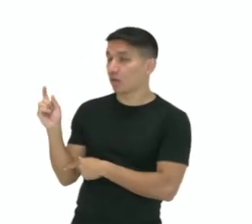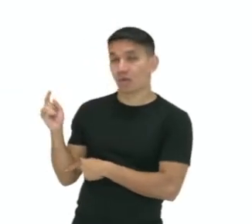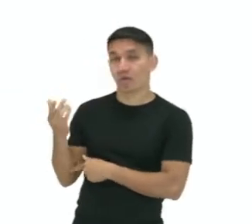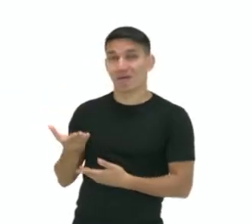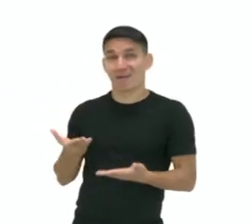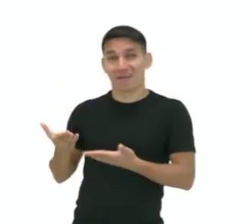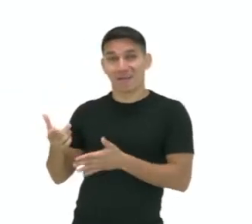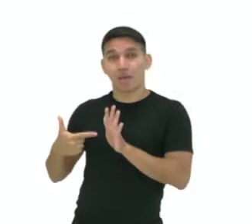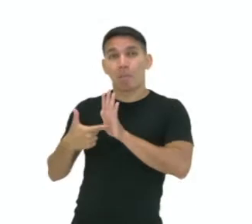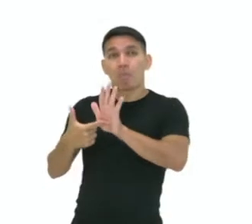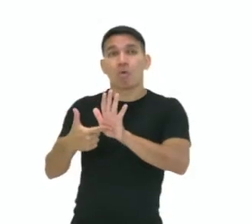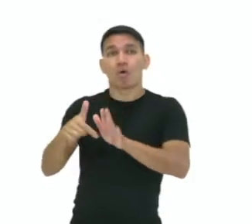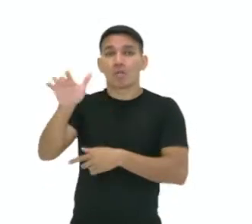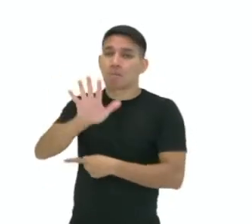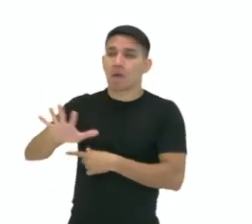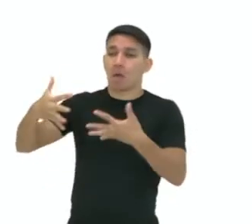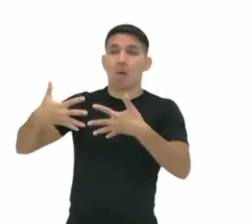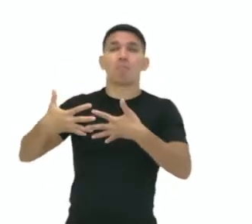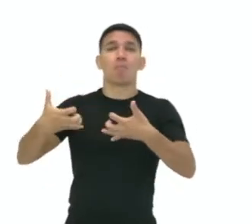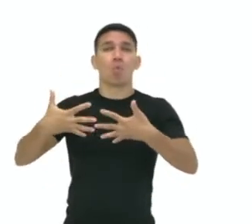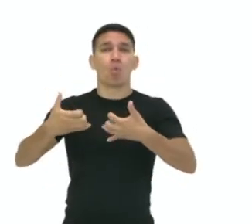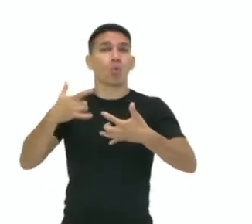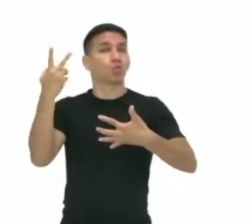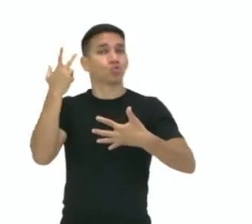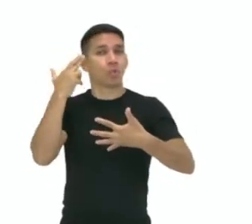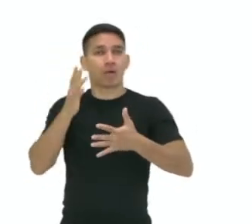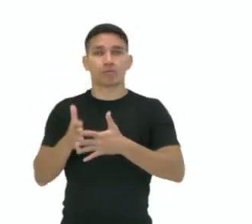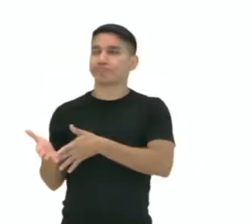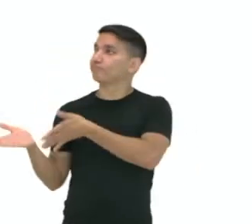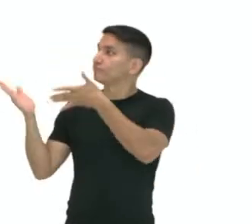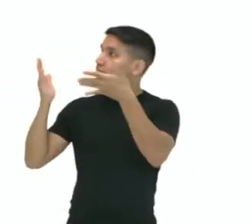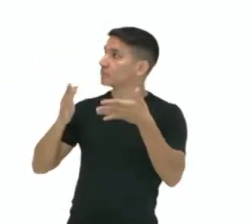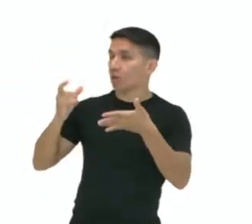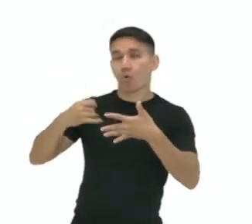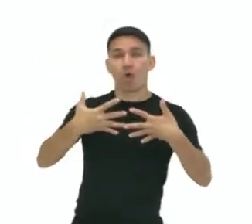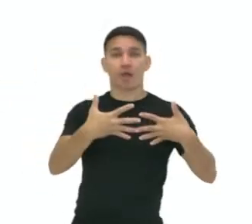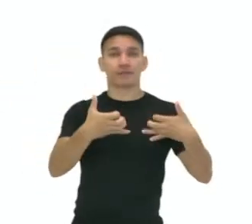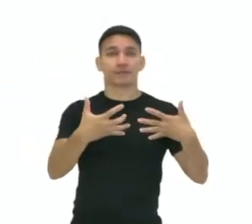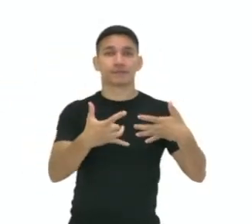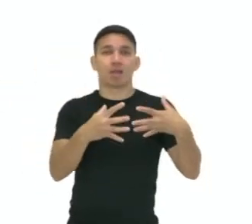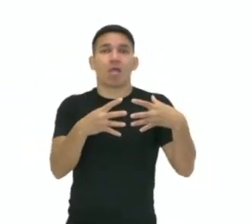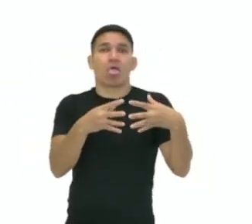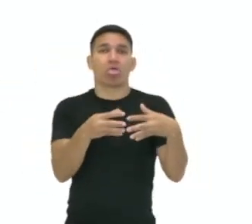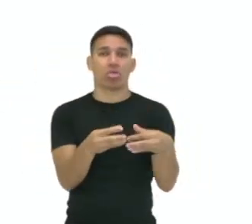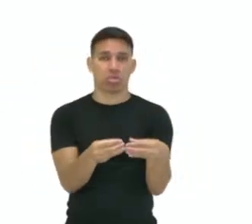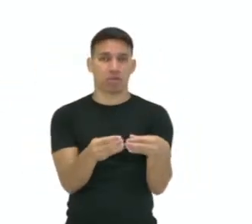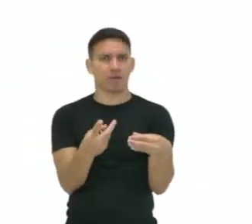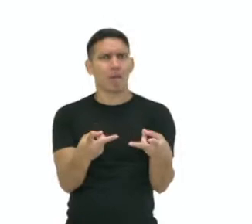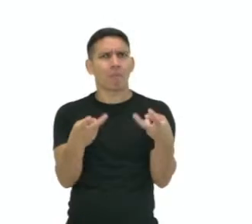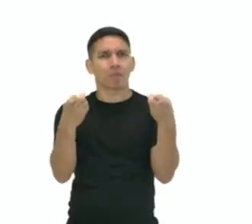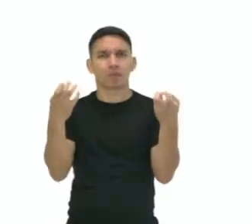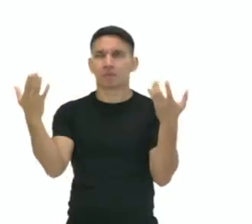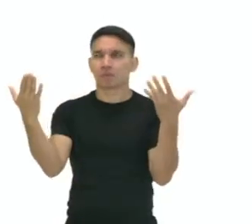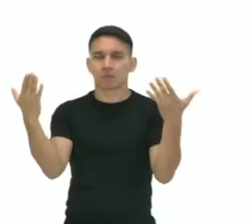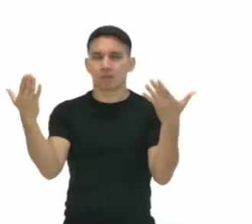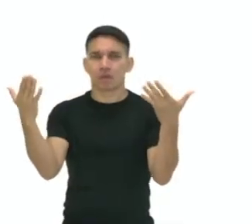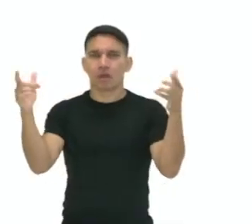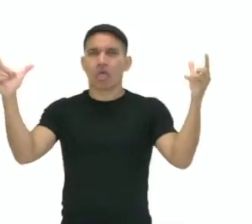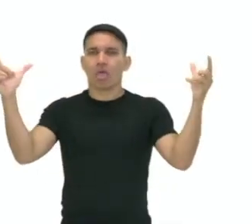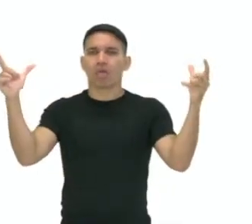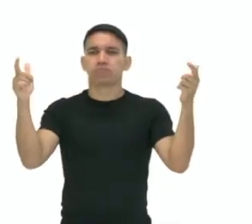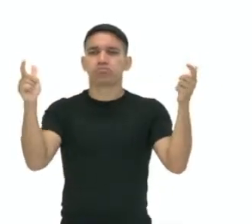uma imagem de um músculo normal. Na direita, um músculo atrofiado. Percebam a diminuição